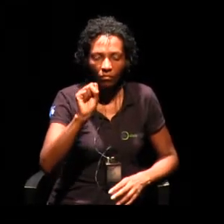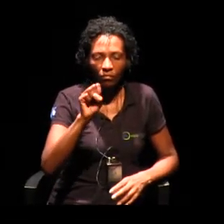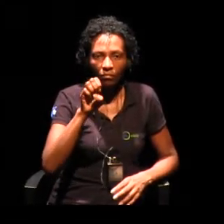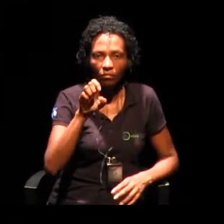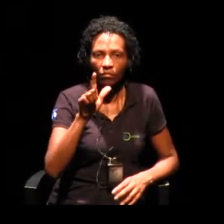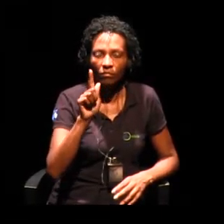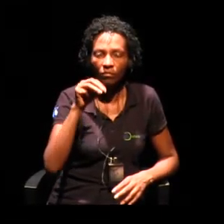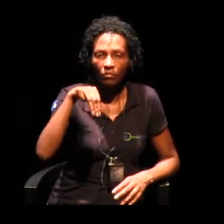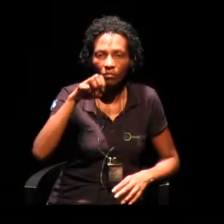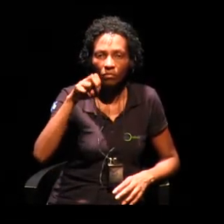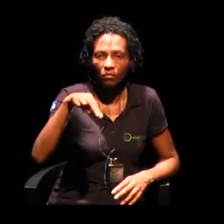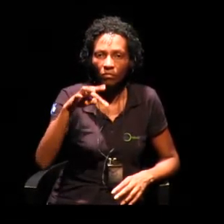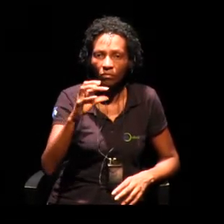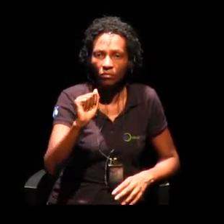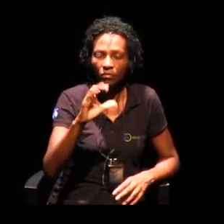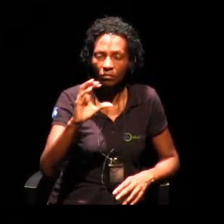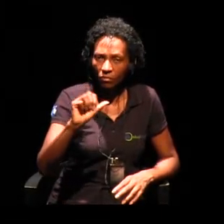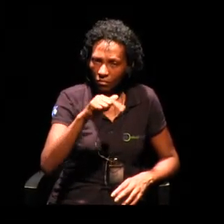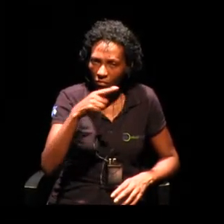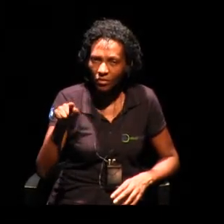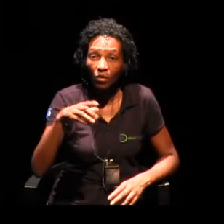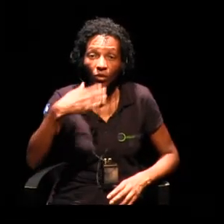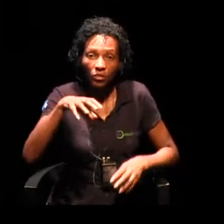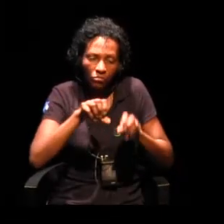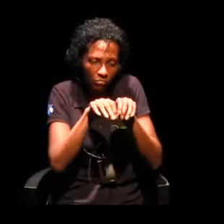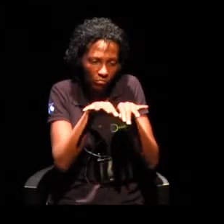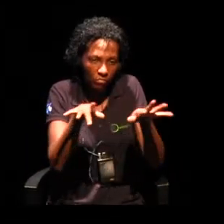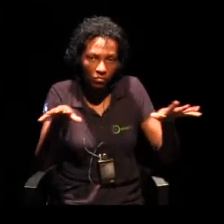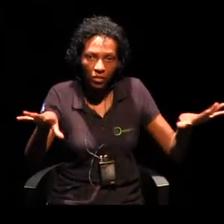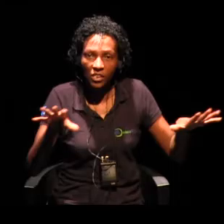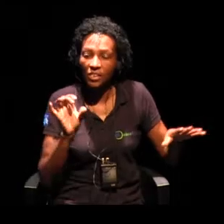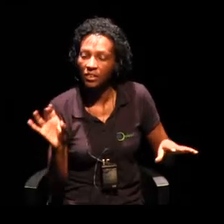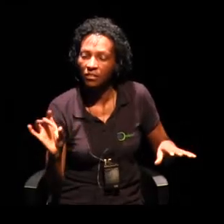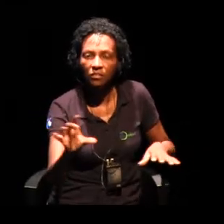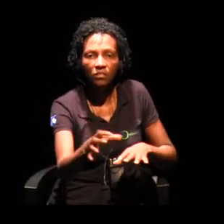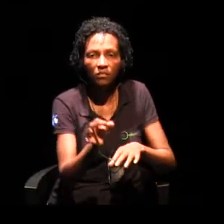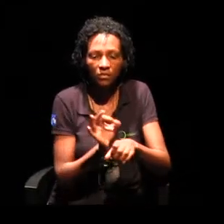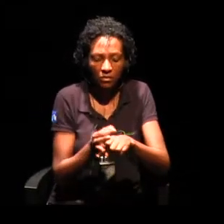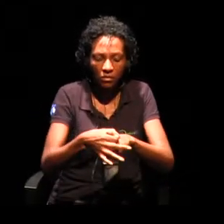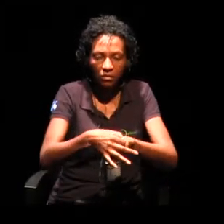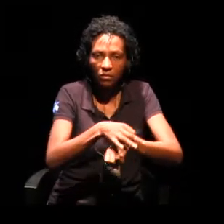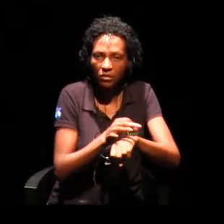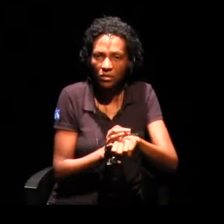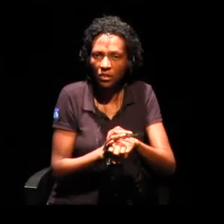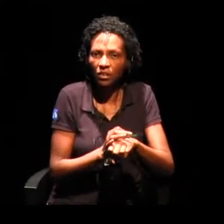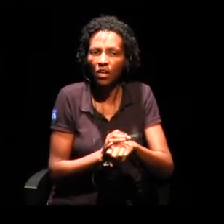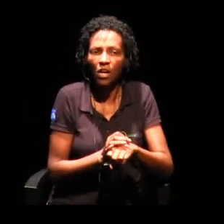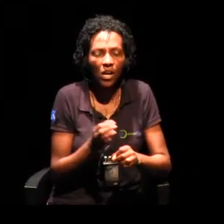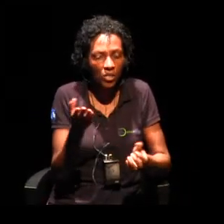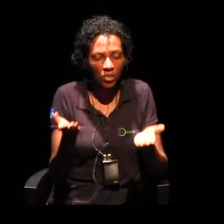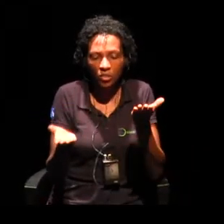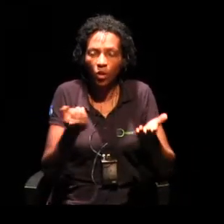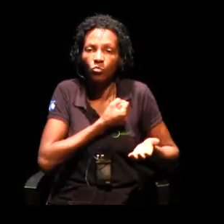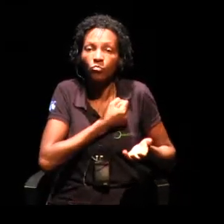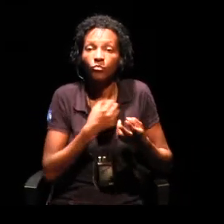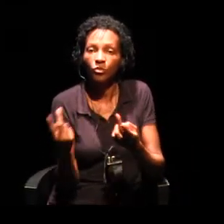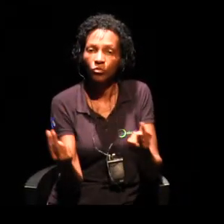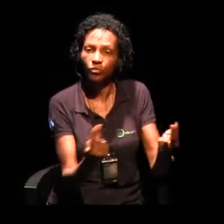dessa bacia de segmentação e depois é distribuído em cada uma das células de